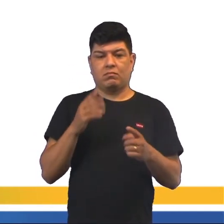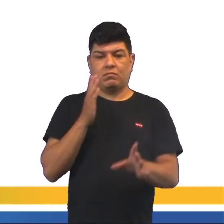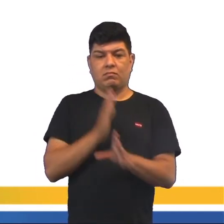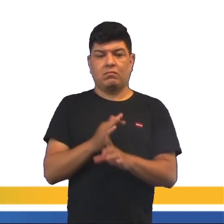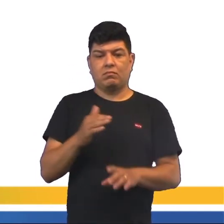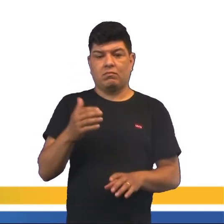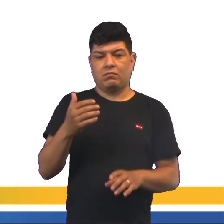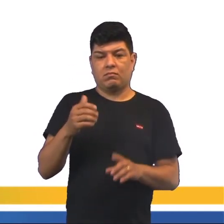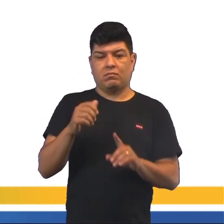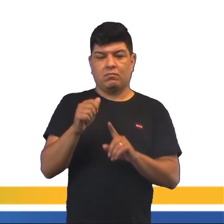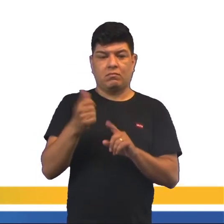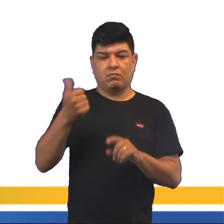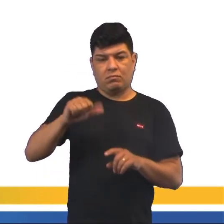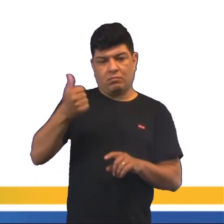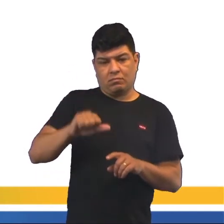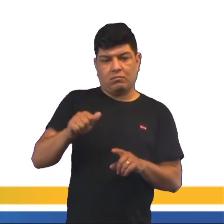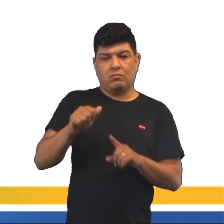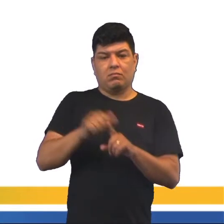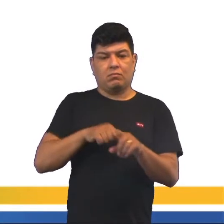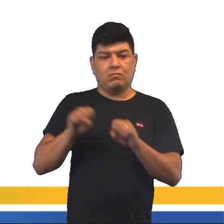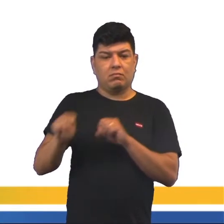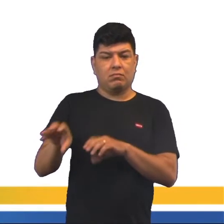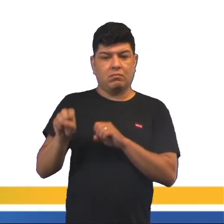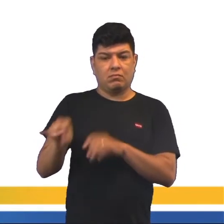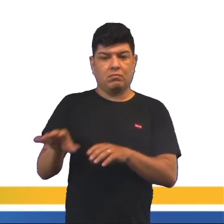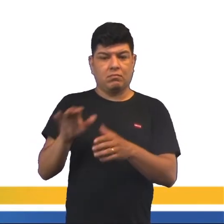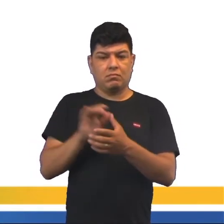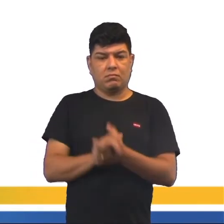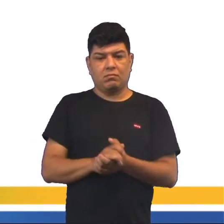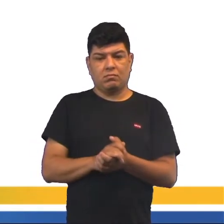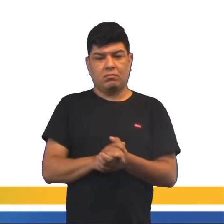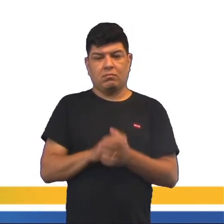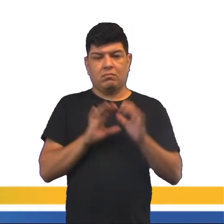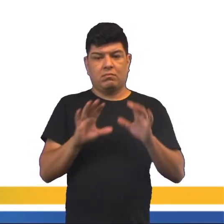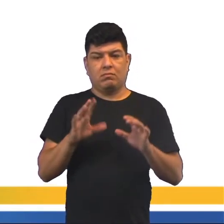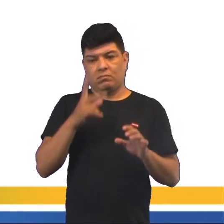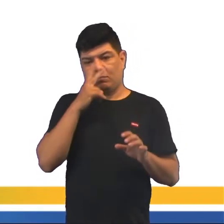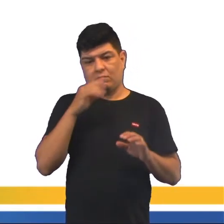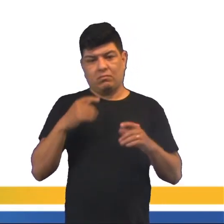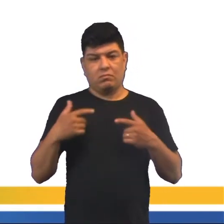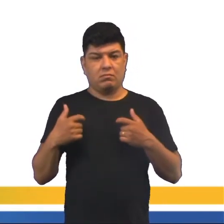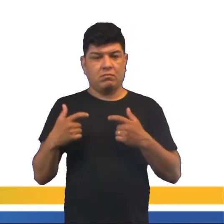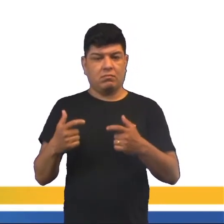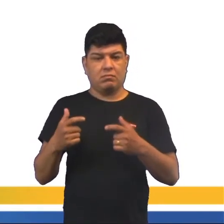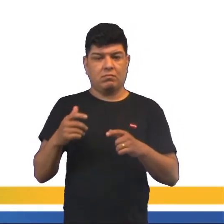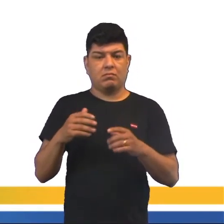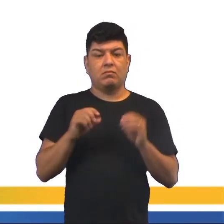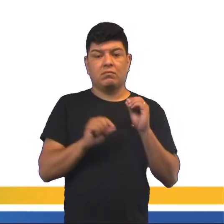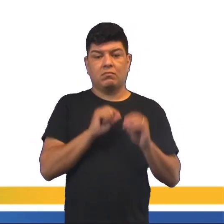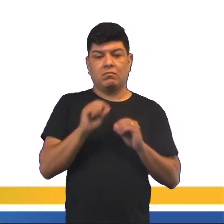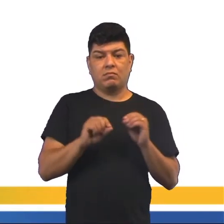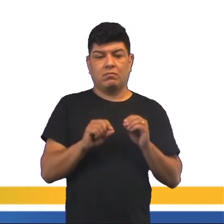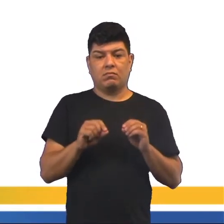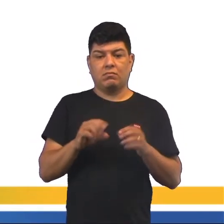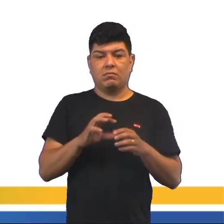suas motivações fundadas em outras questões subjacentes. No campo político, o ataque servia para